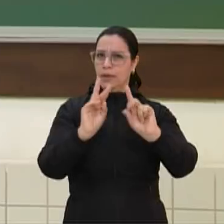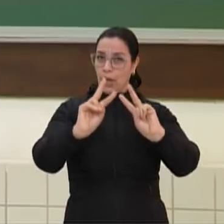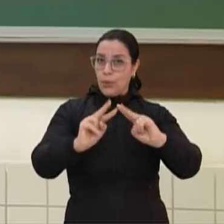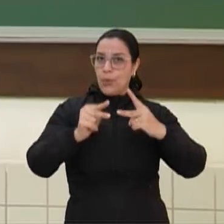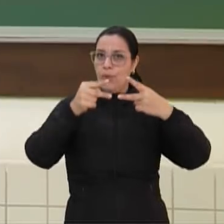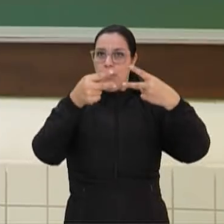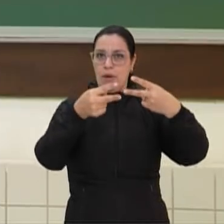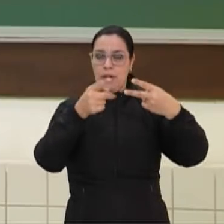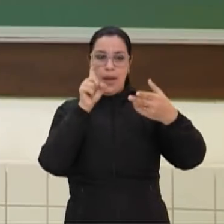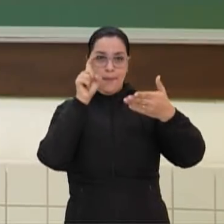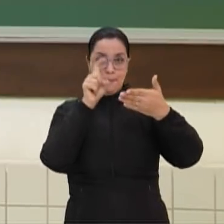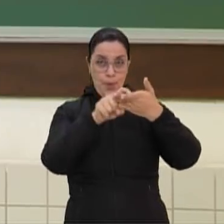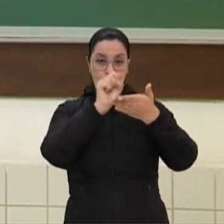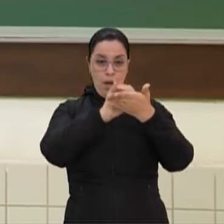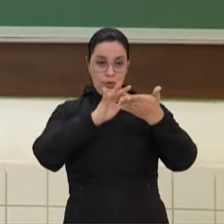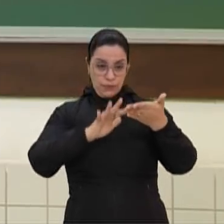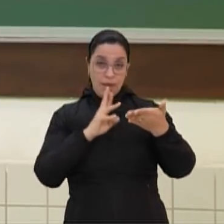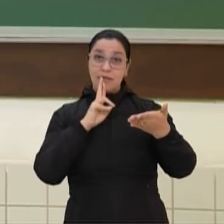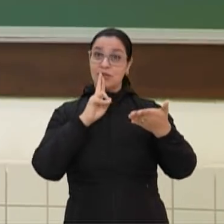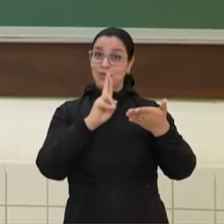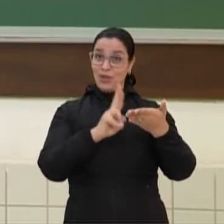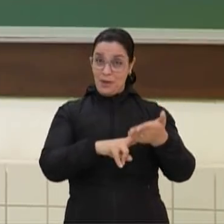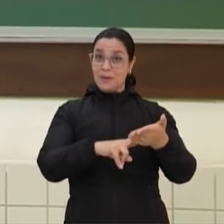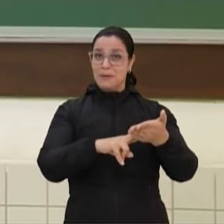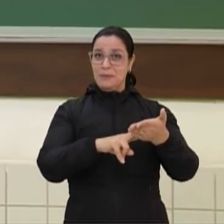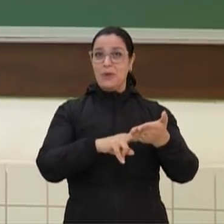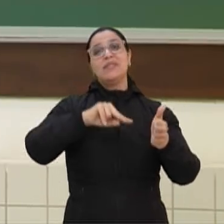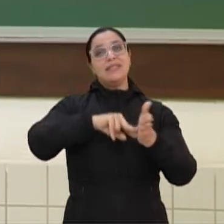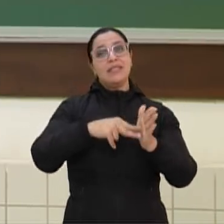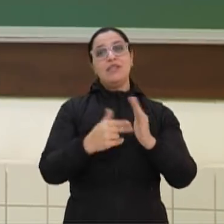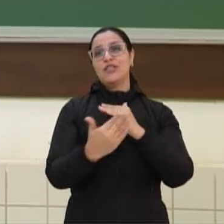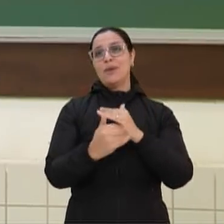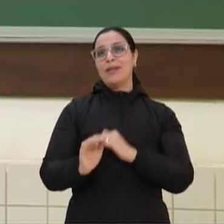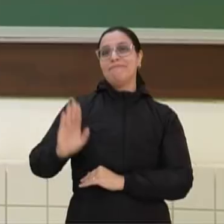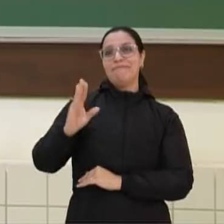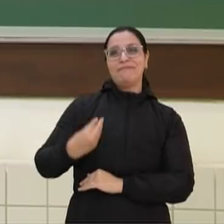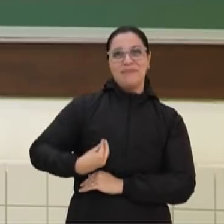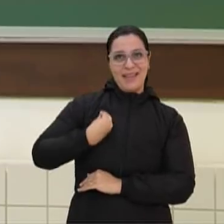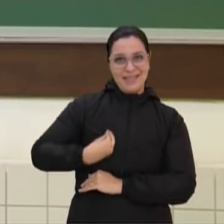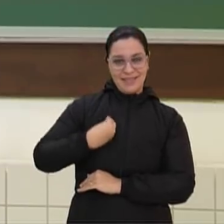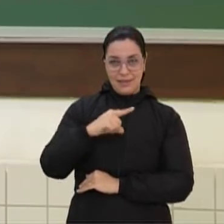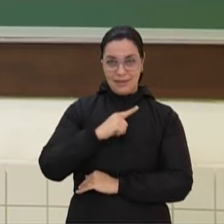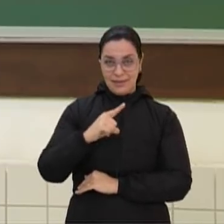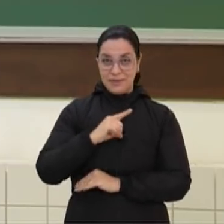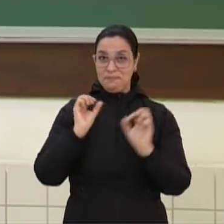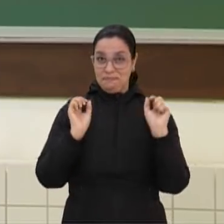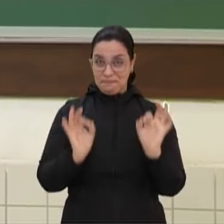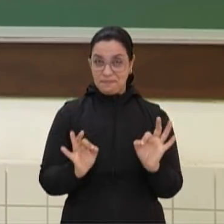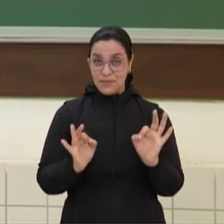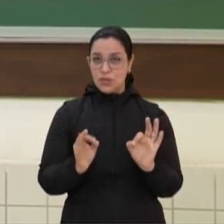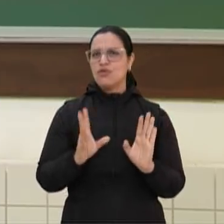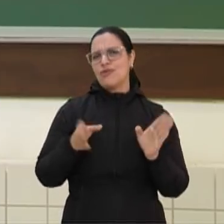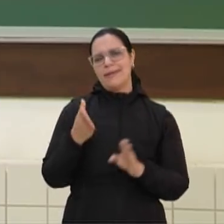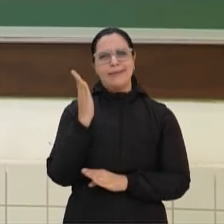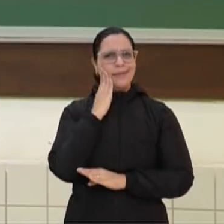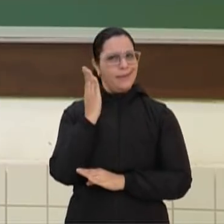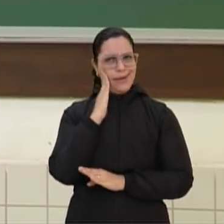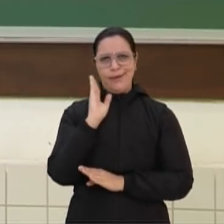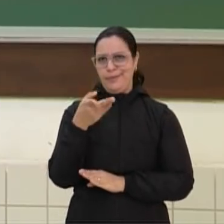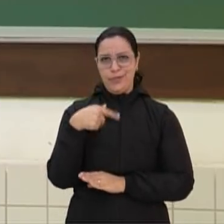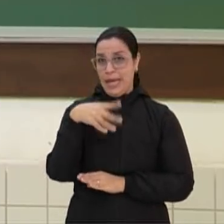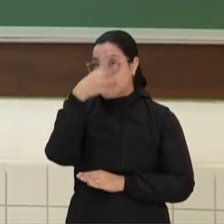fazer o quê? Marcar a presença realizando uma atividade. Ok? Vocês já aguardaram isso e vocês não